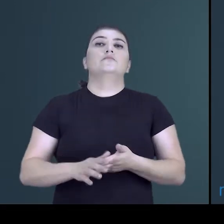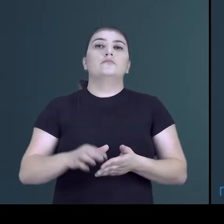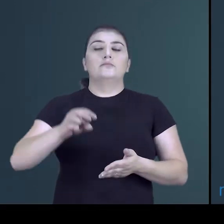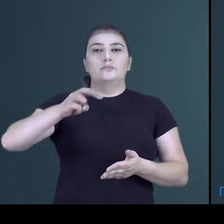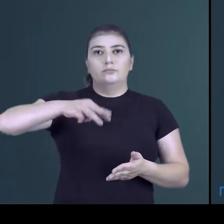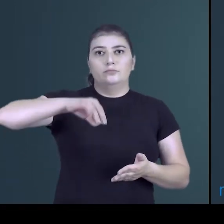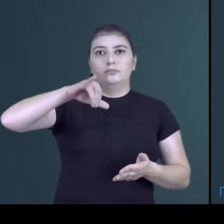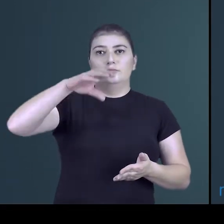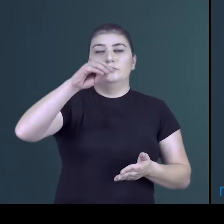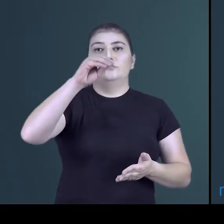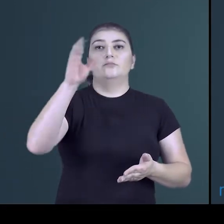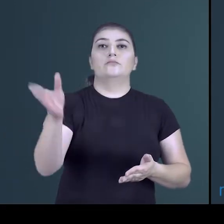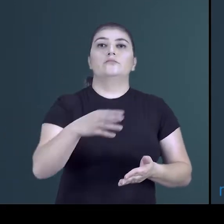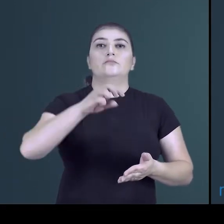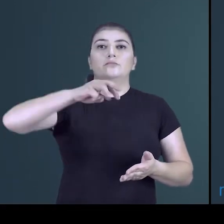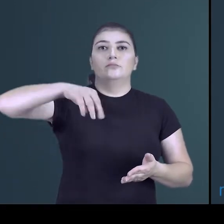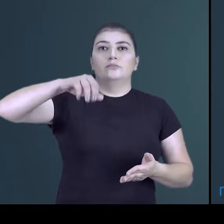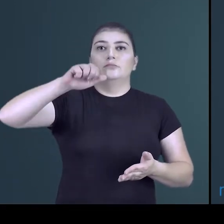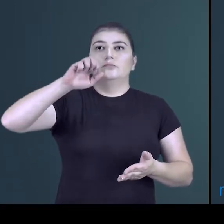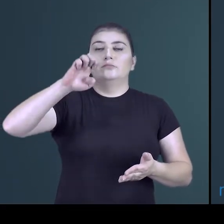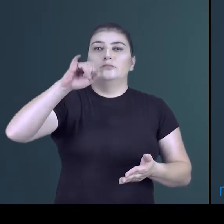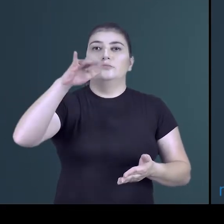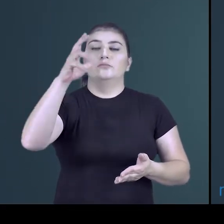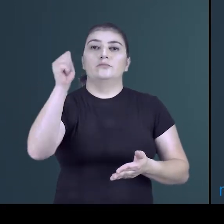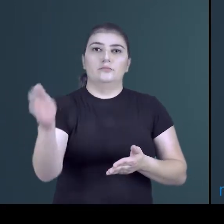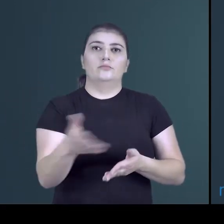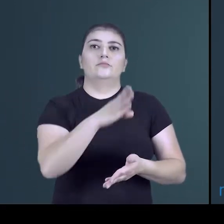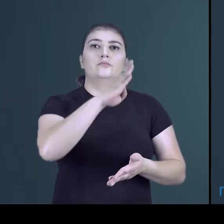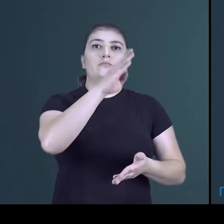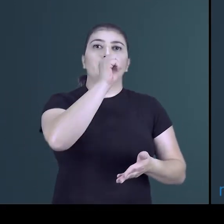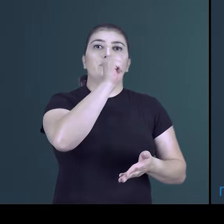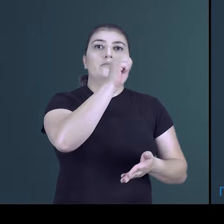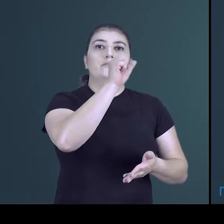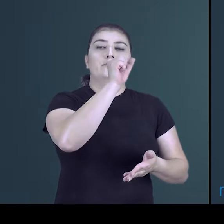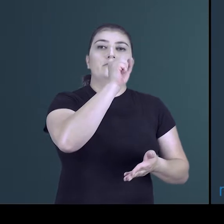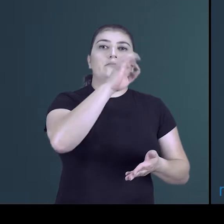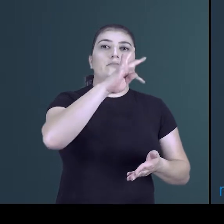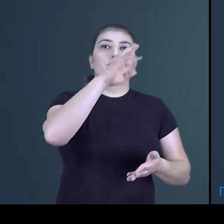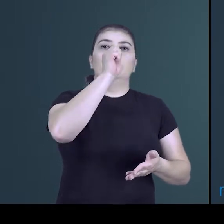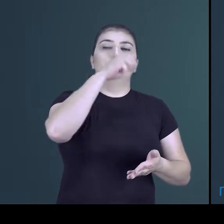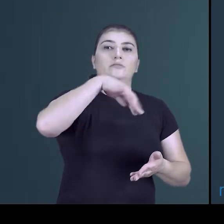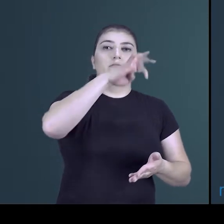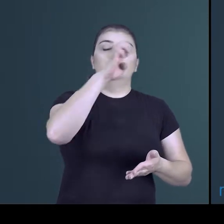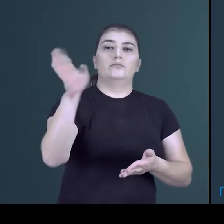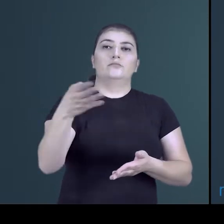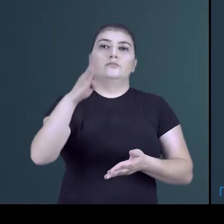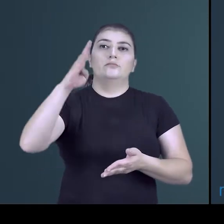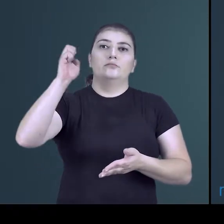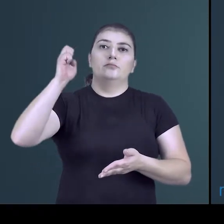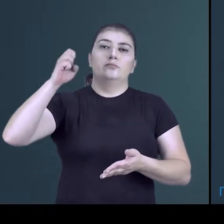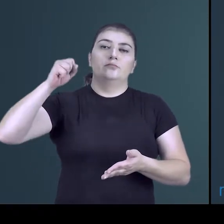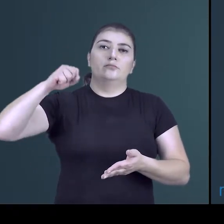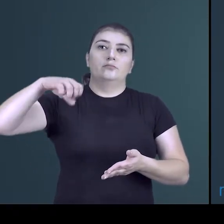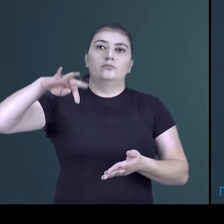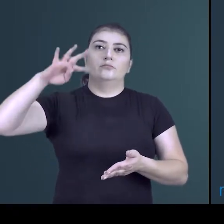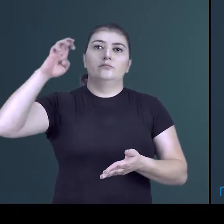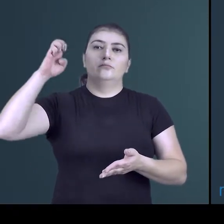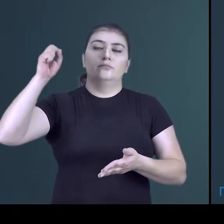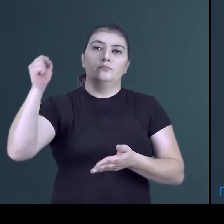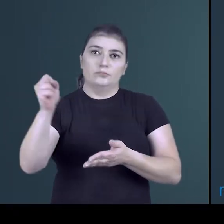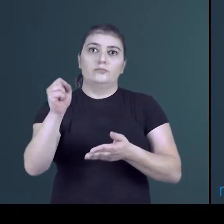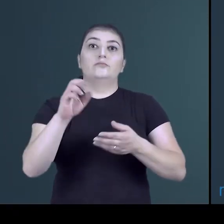meia. De número, bastante e bastantes. Essa variação ocorre se tais